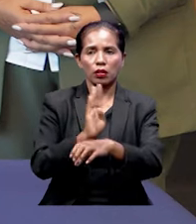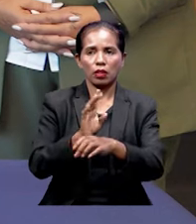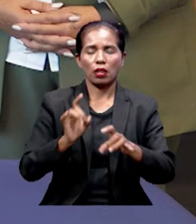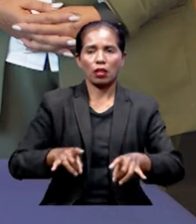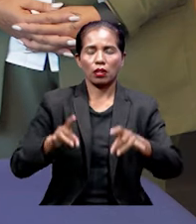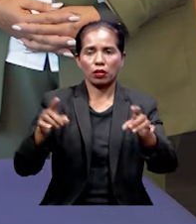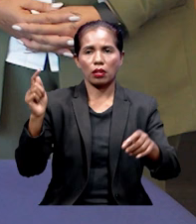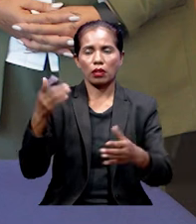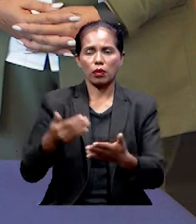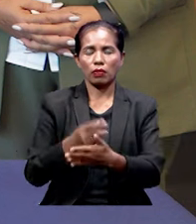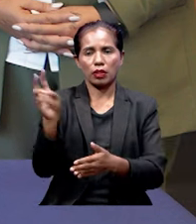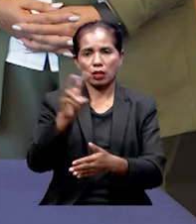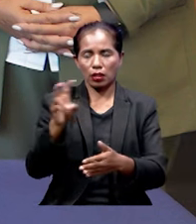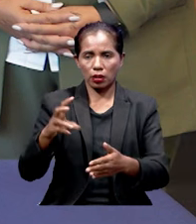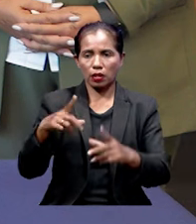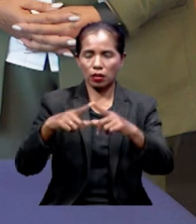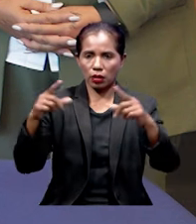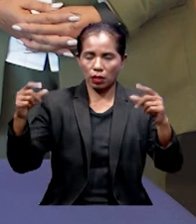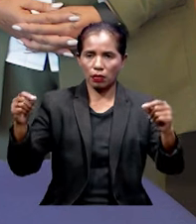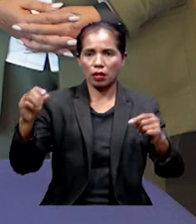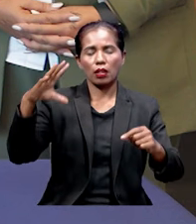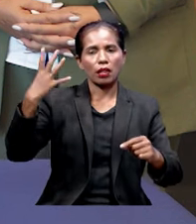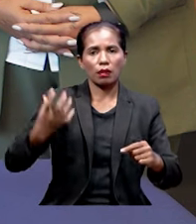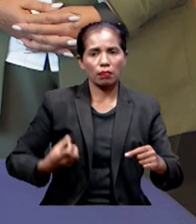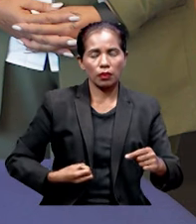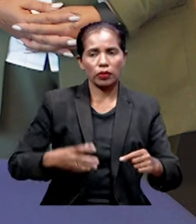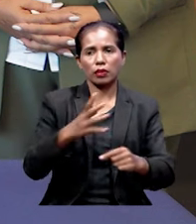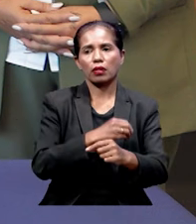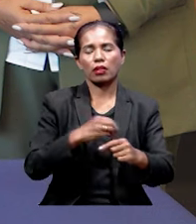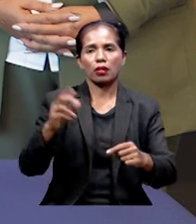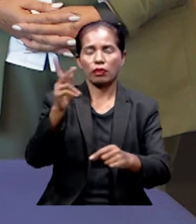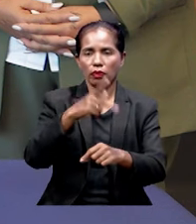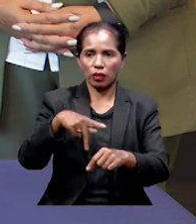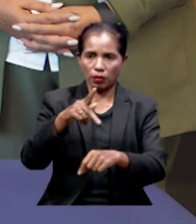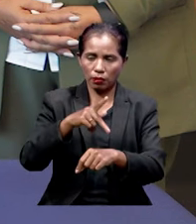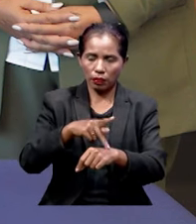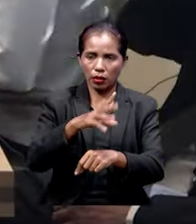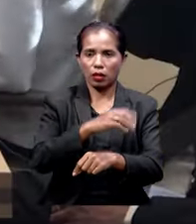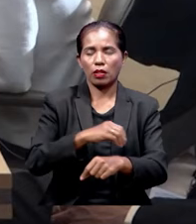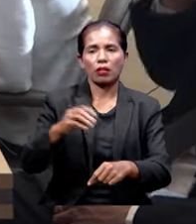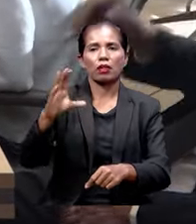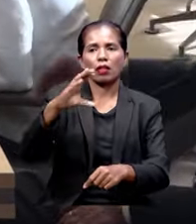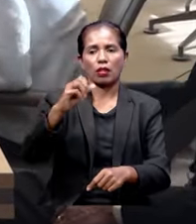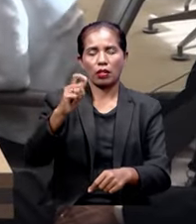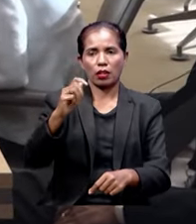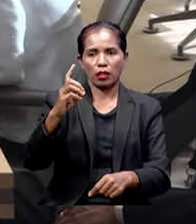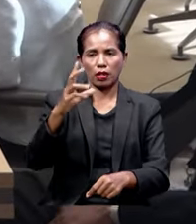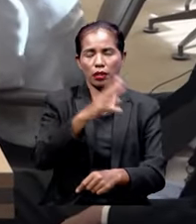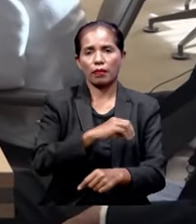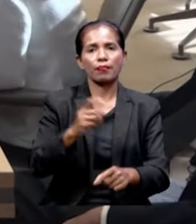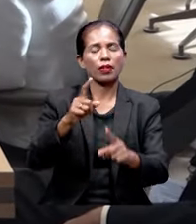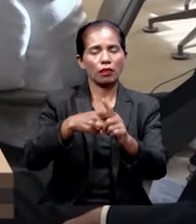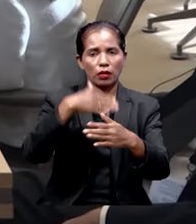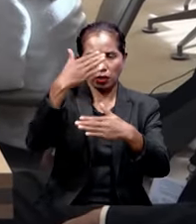Nova Zelândia, Japão, Camboja, União Europeia, Filipina no Canadá. Nune ia fulan hira coin